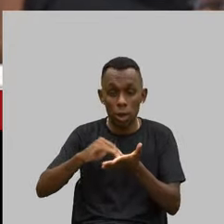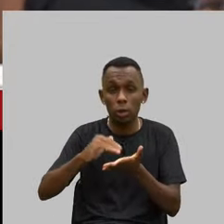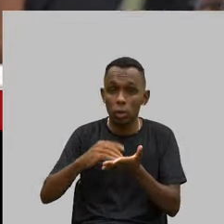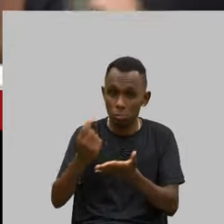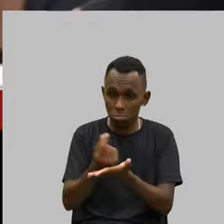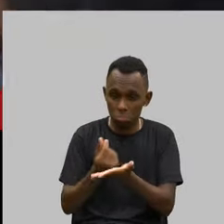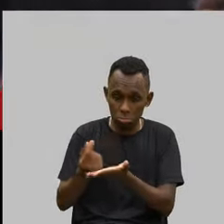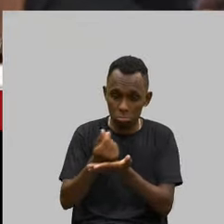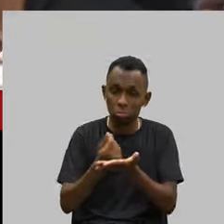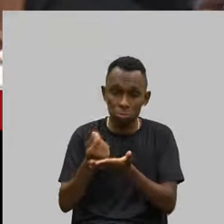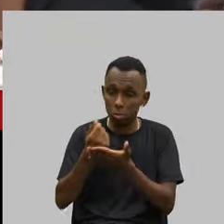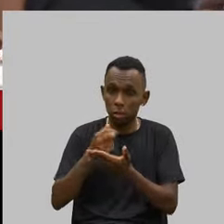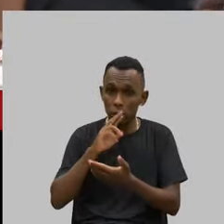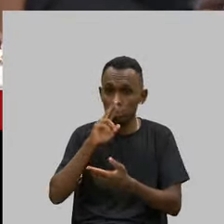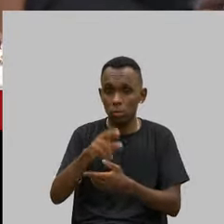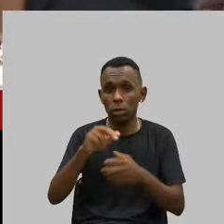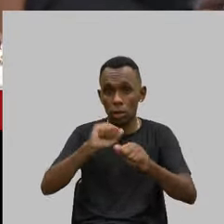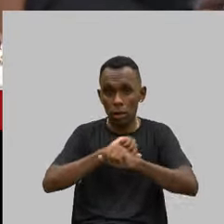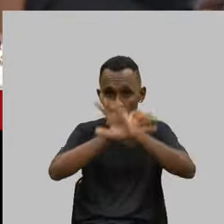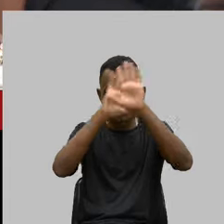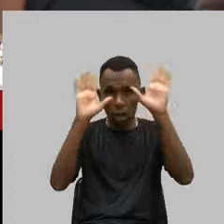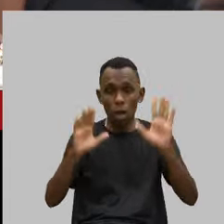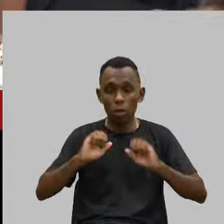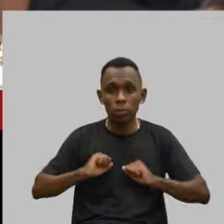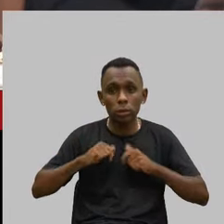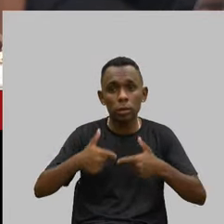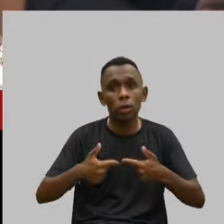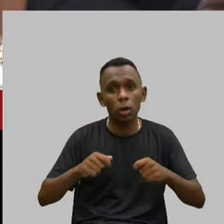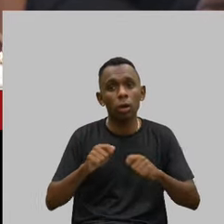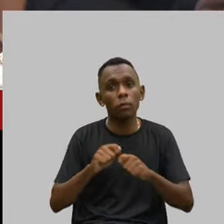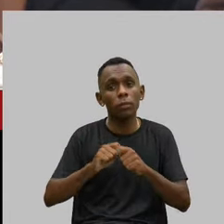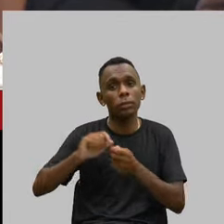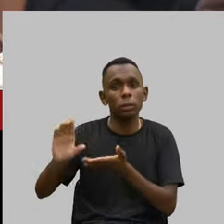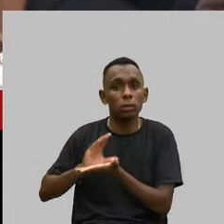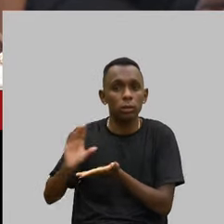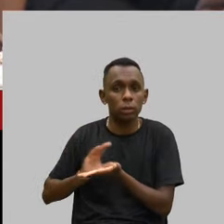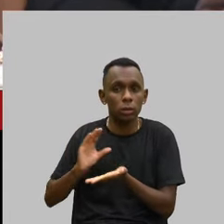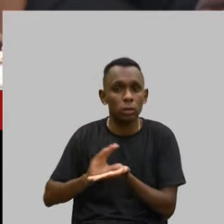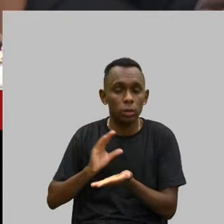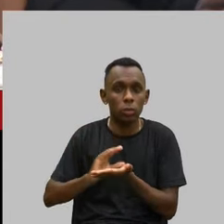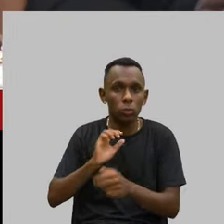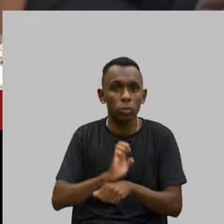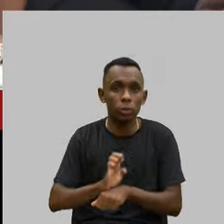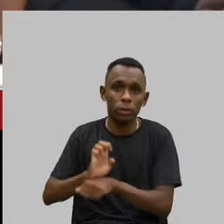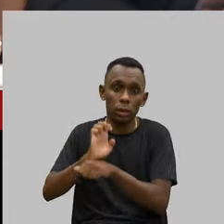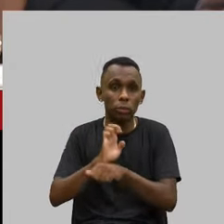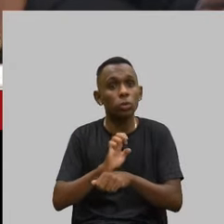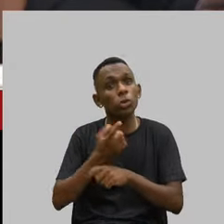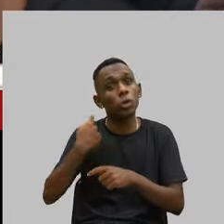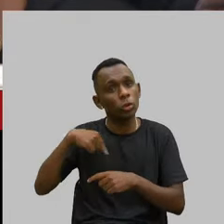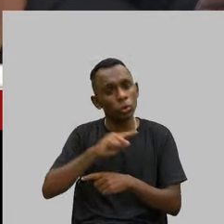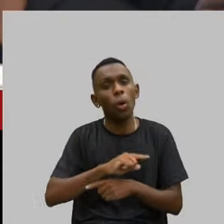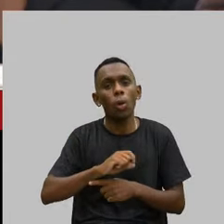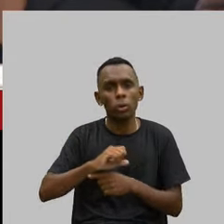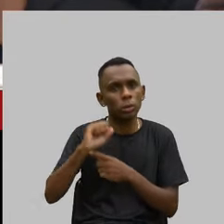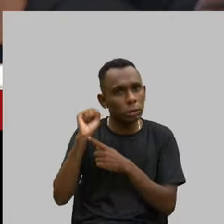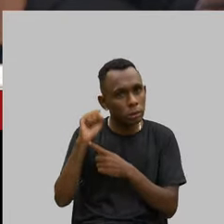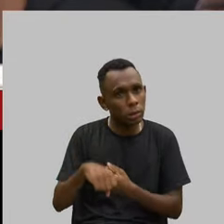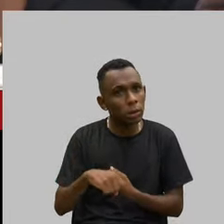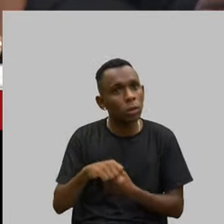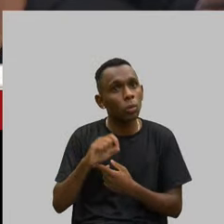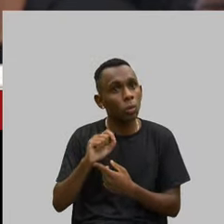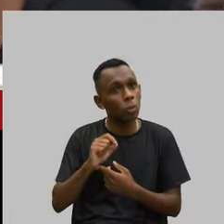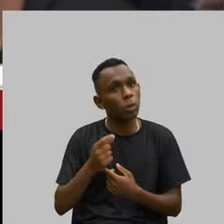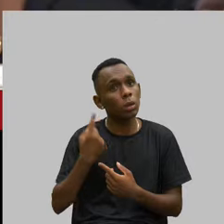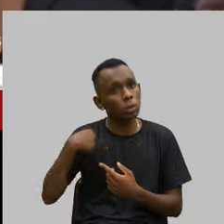capaz inclusive que eu de falar de todos os esforços que a gente faz para aumento de arrecadação do Estado eh e a gente sim é né a